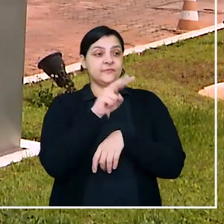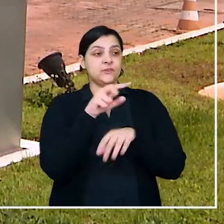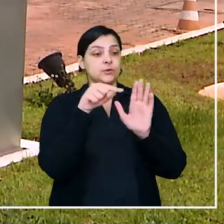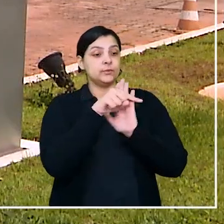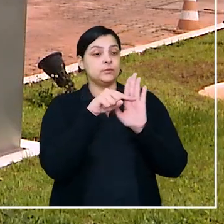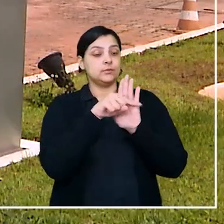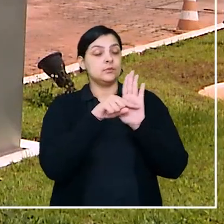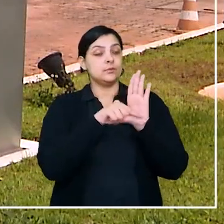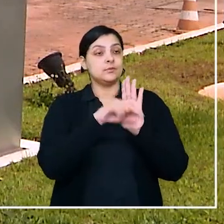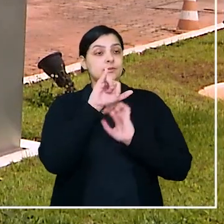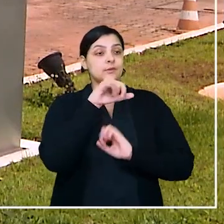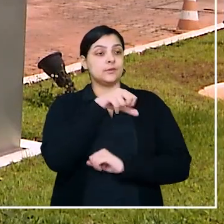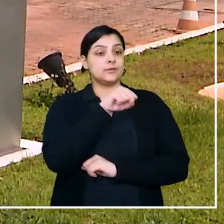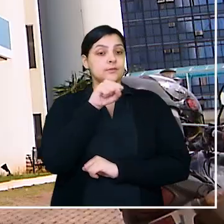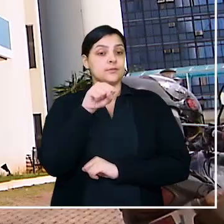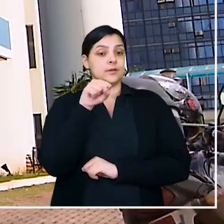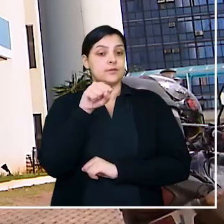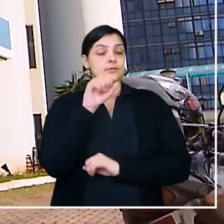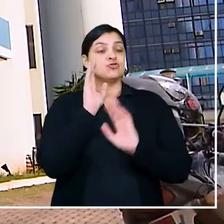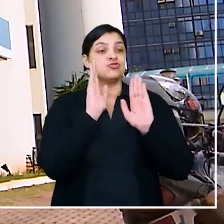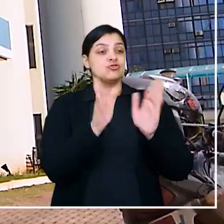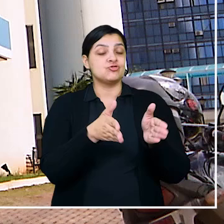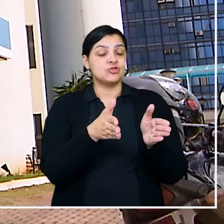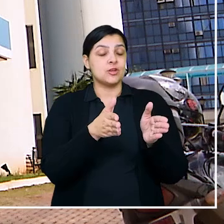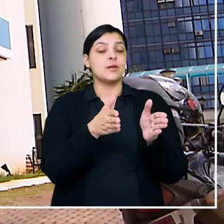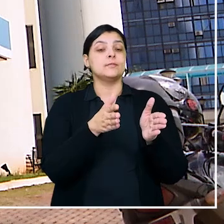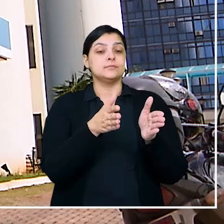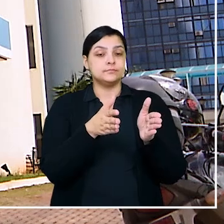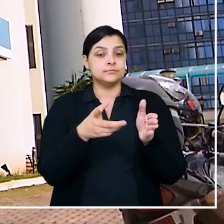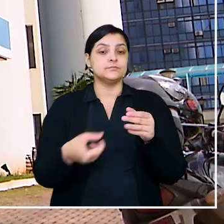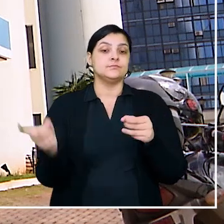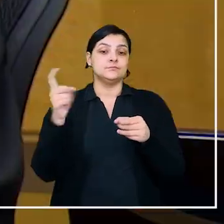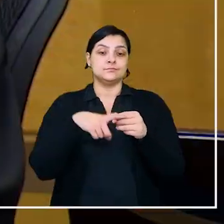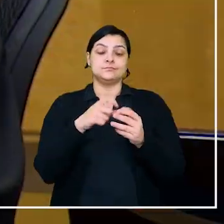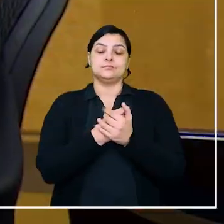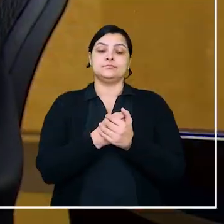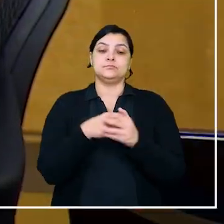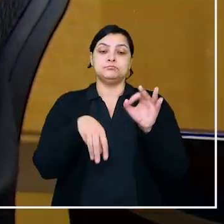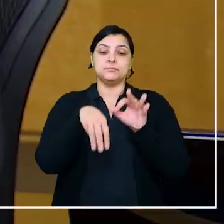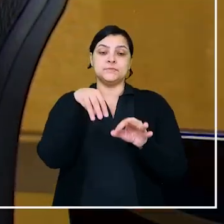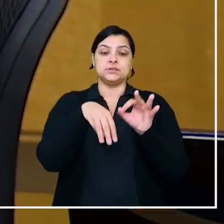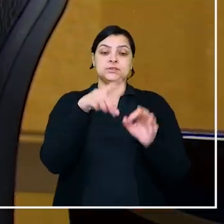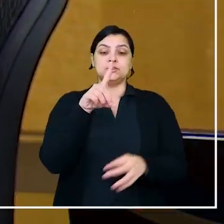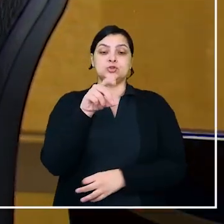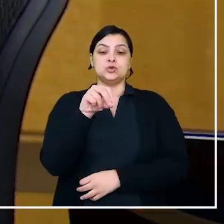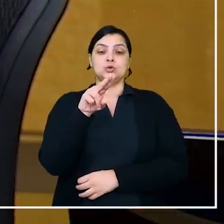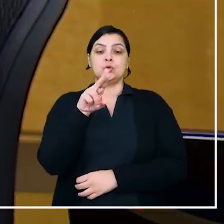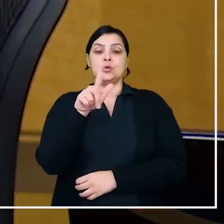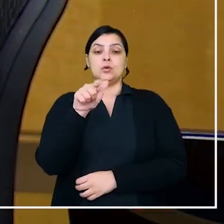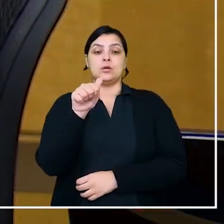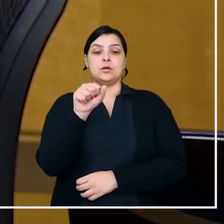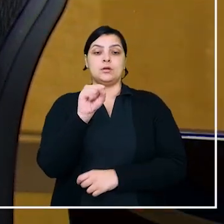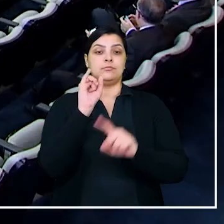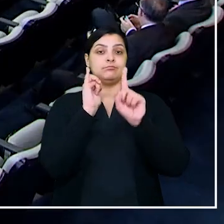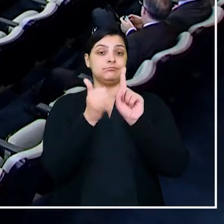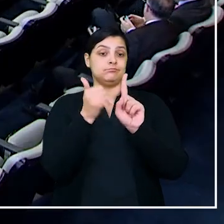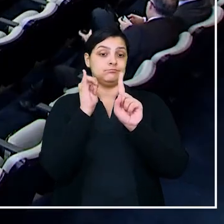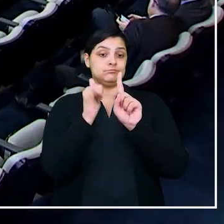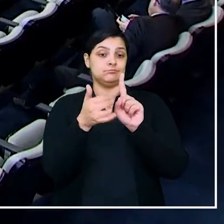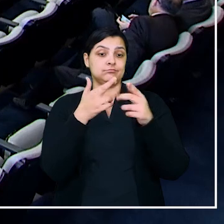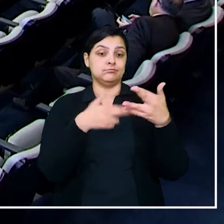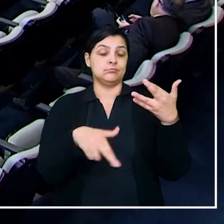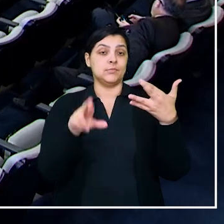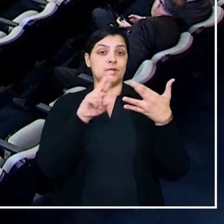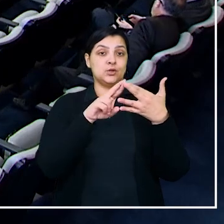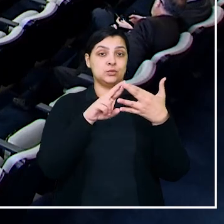que a perícia do INSS já havia declarado a aptidão. O ministro Douglas Alencar foi o relator do